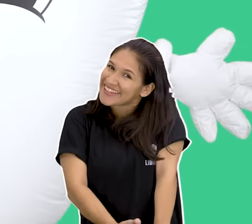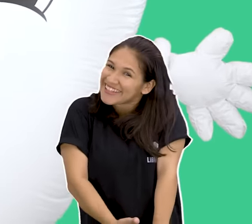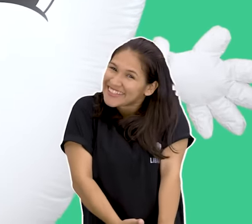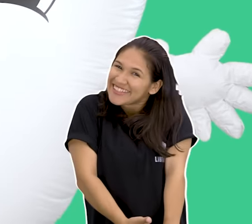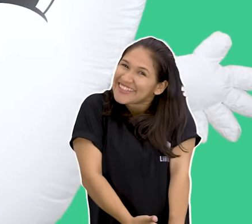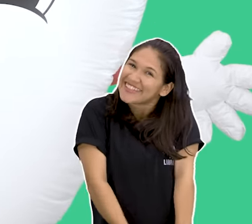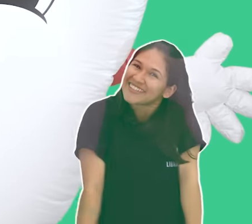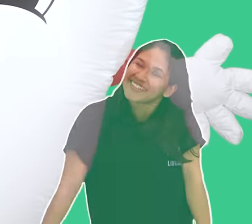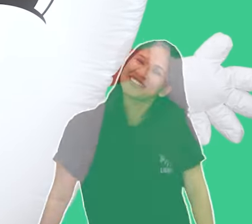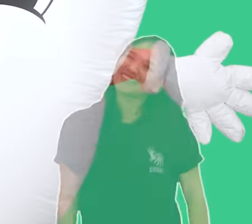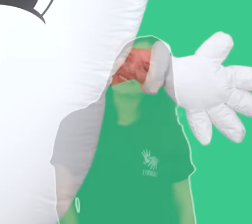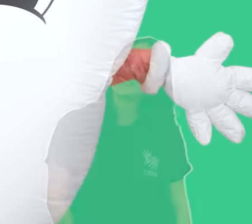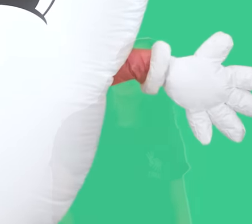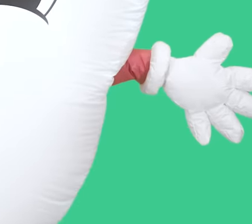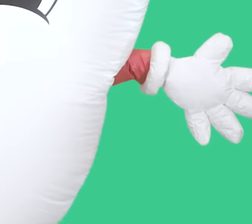branquinho.